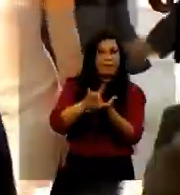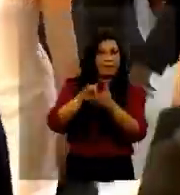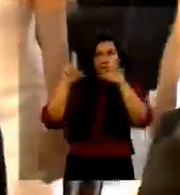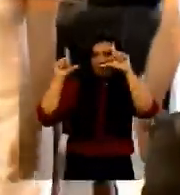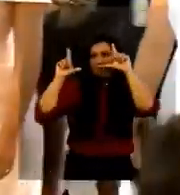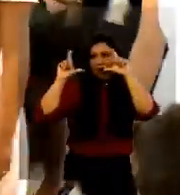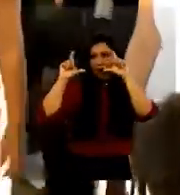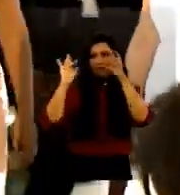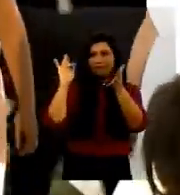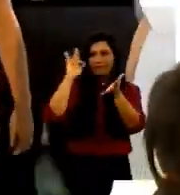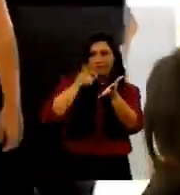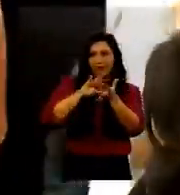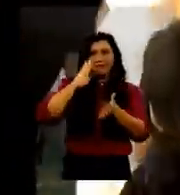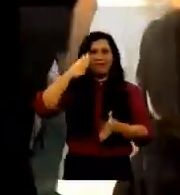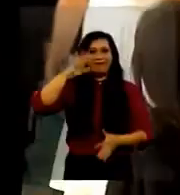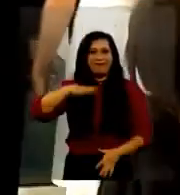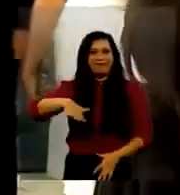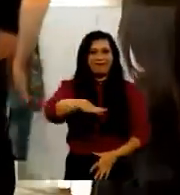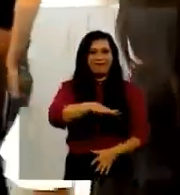oficial ali no Salão Nobre.